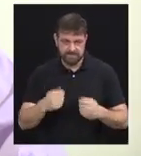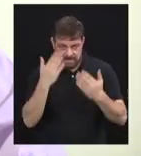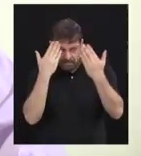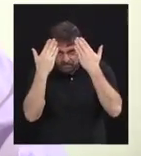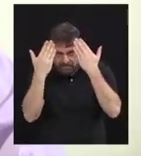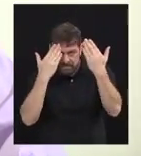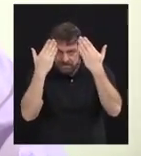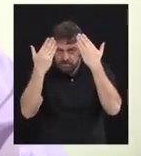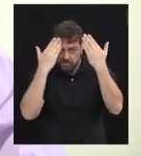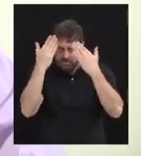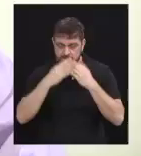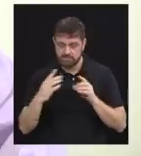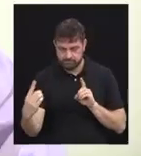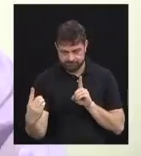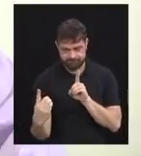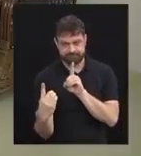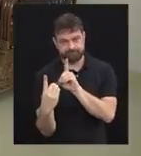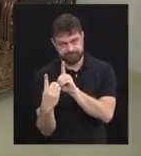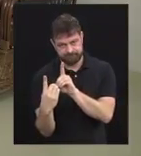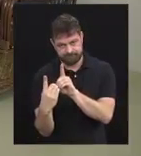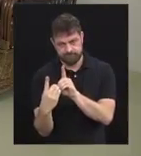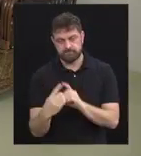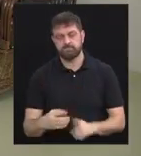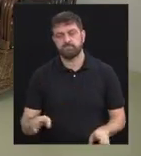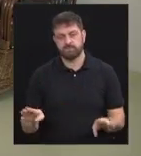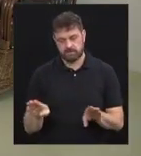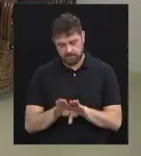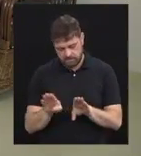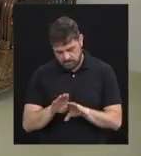psicológico, por qual a mulher vai passar? Exatamente. Tem